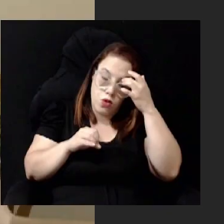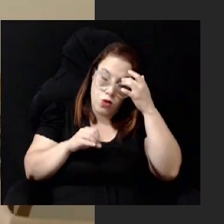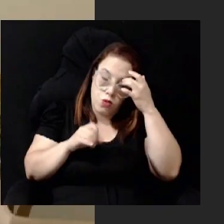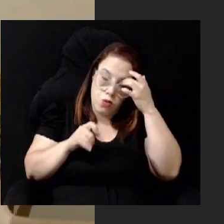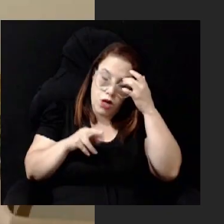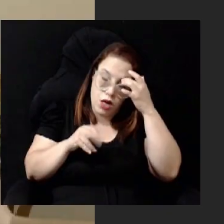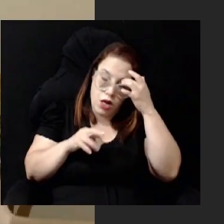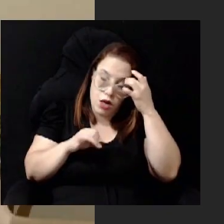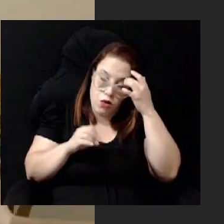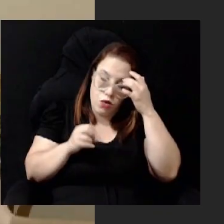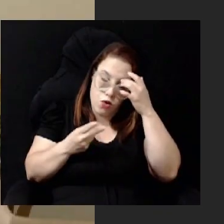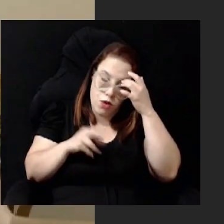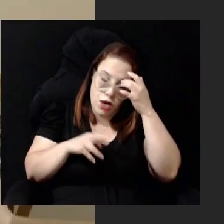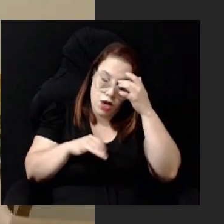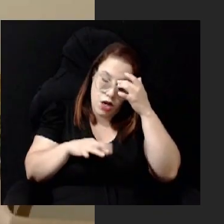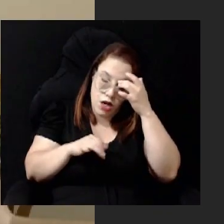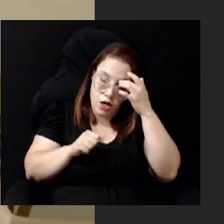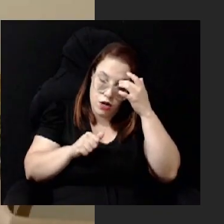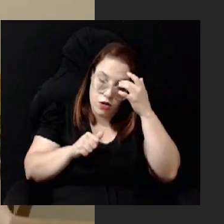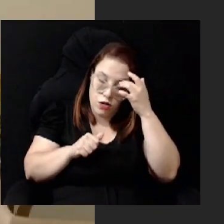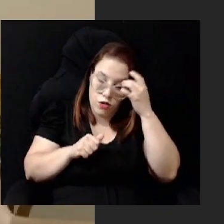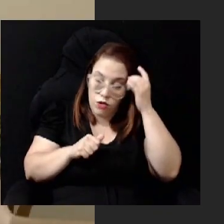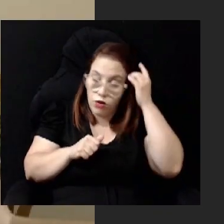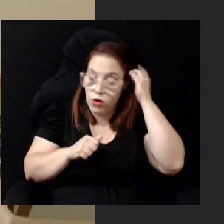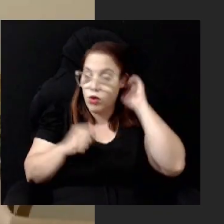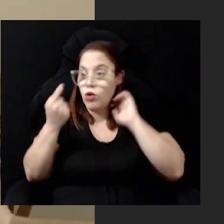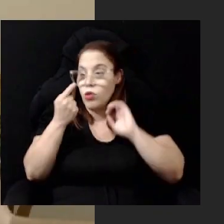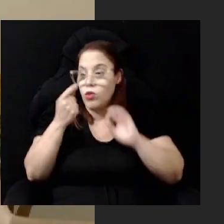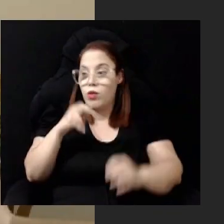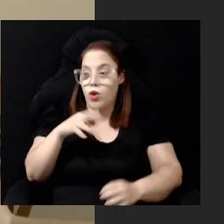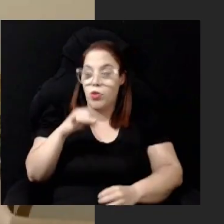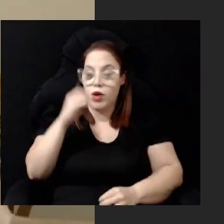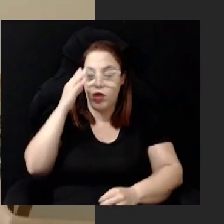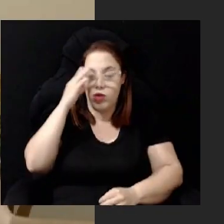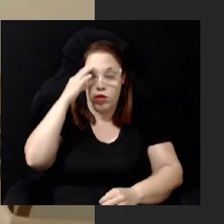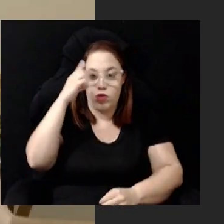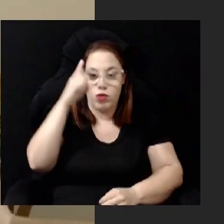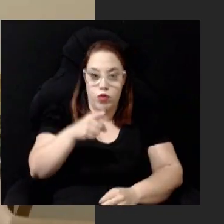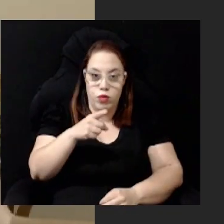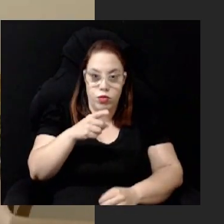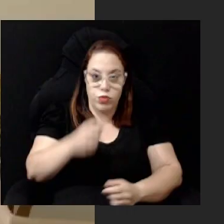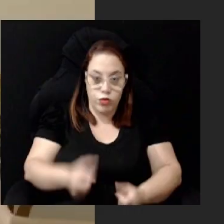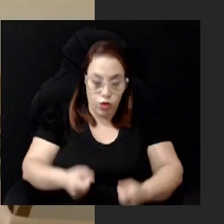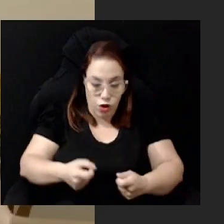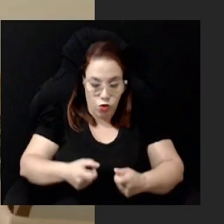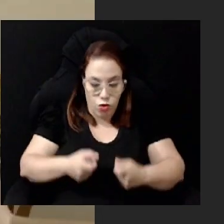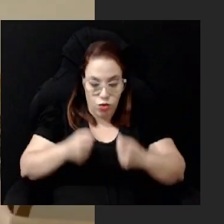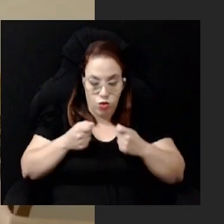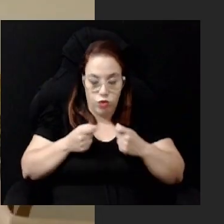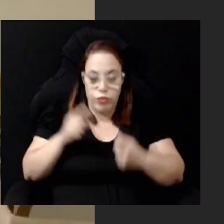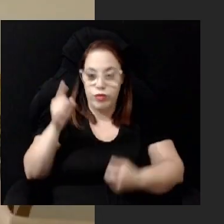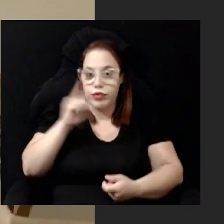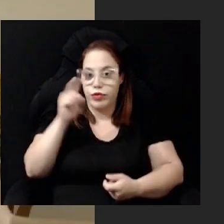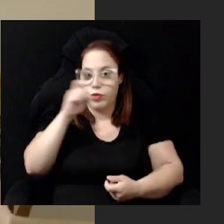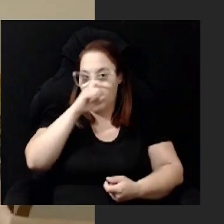benigna ou maligna. Uma vez que você fez uma biópsia e diagnosticou que é um câncer, não existe câncer